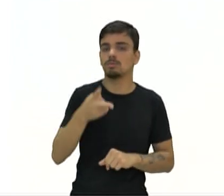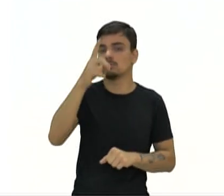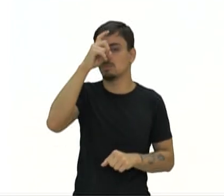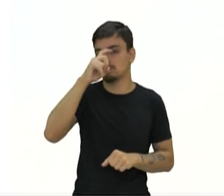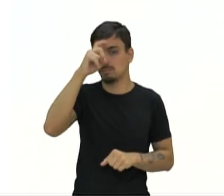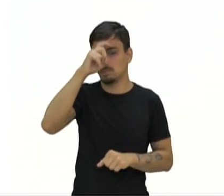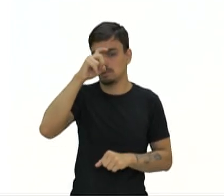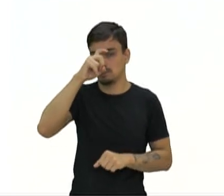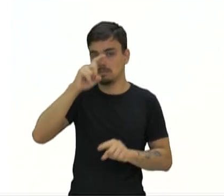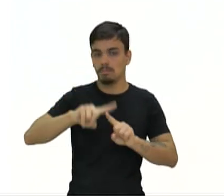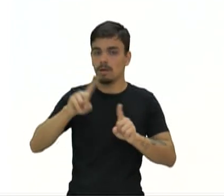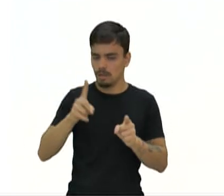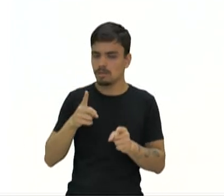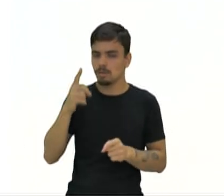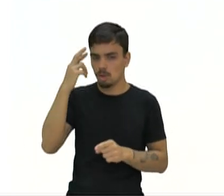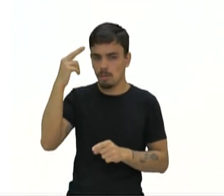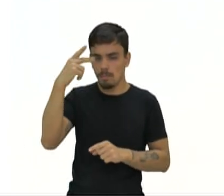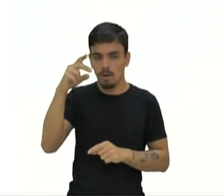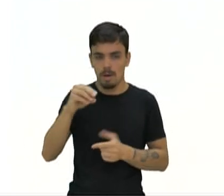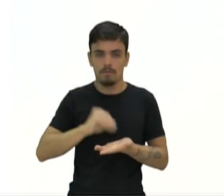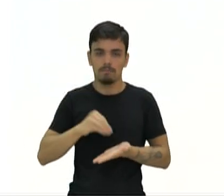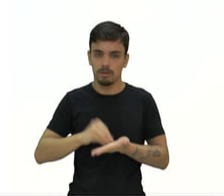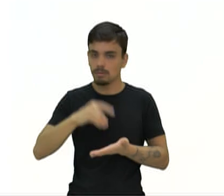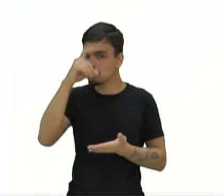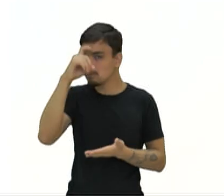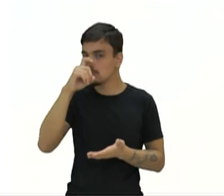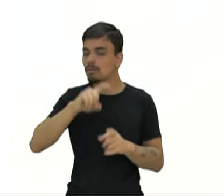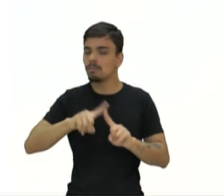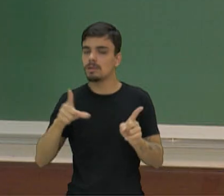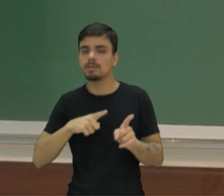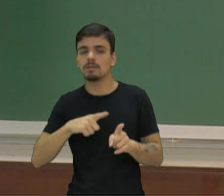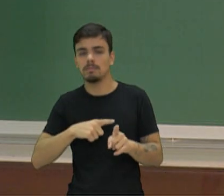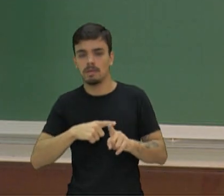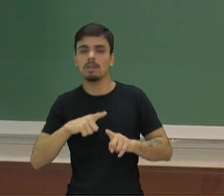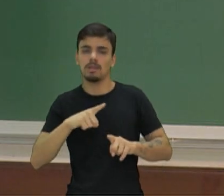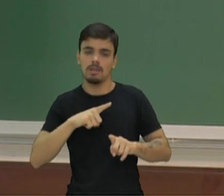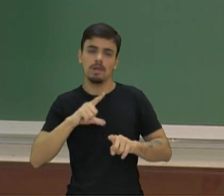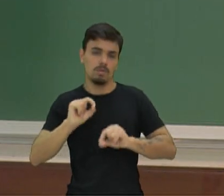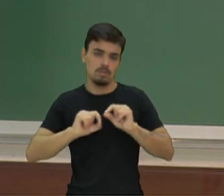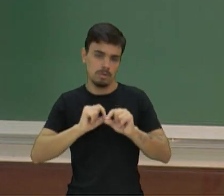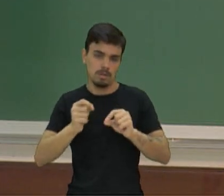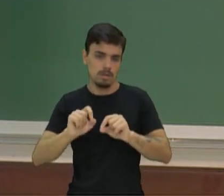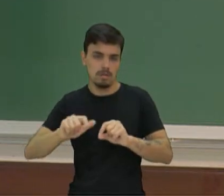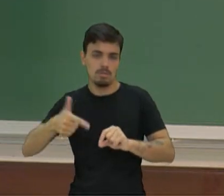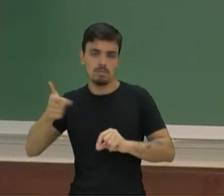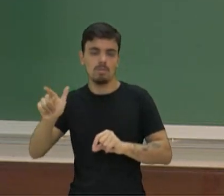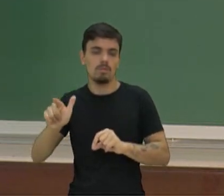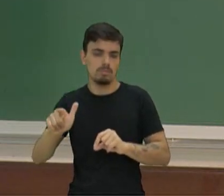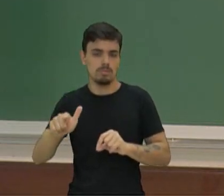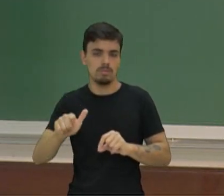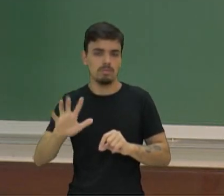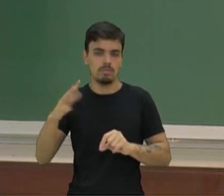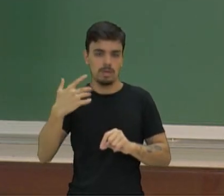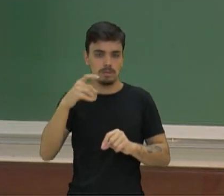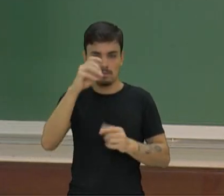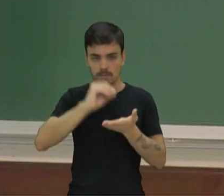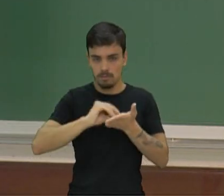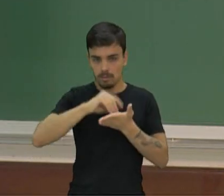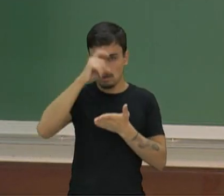da menstruação, embora outras causas também possam determinar essa ausência, né? Vamos supor, algum trauma, alguma coisa